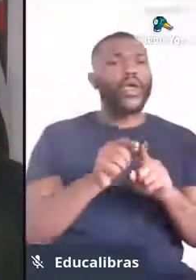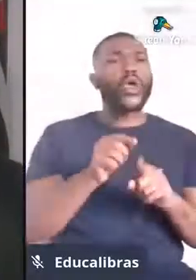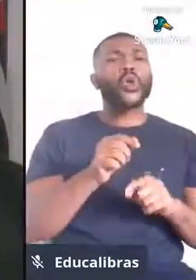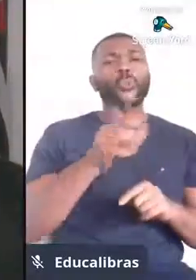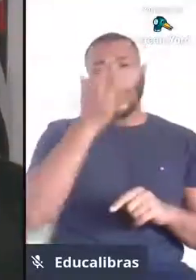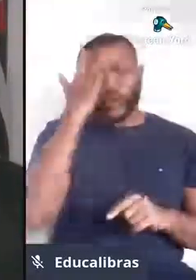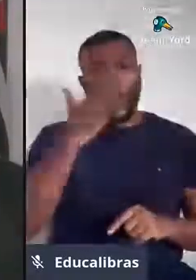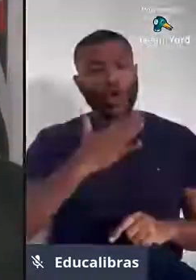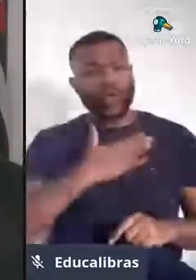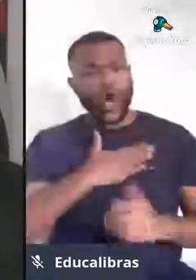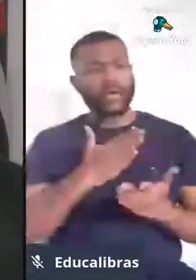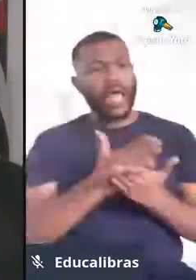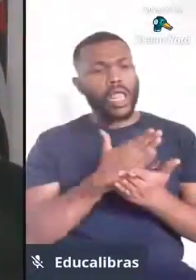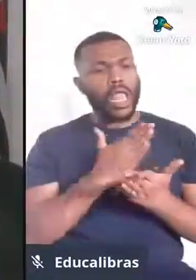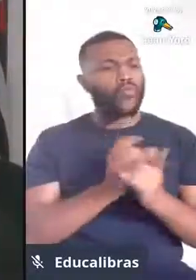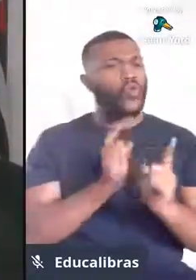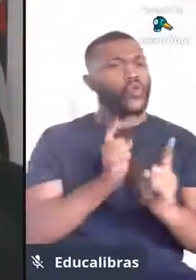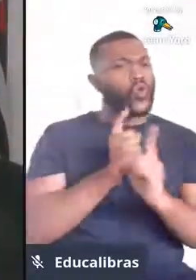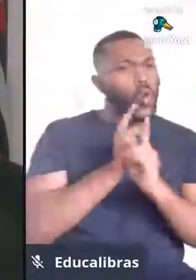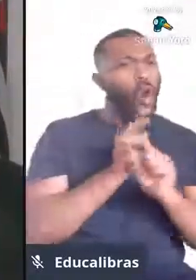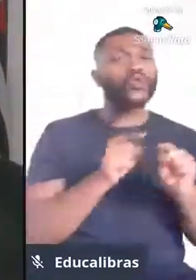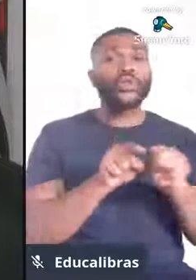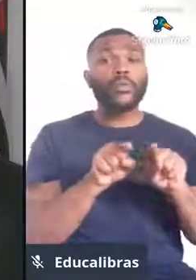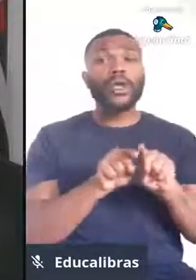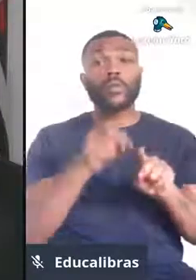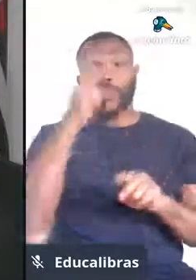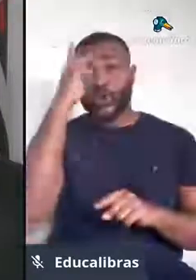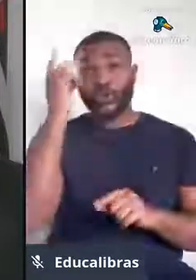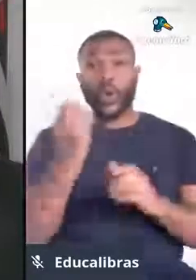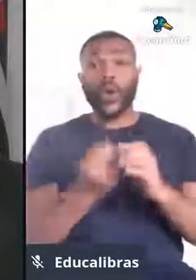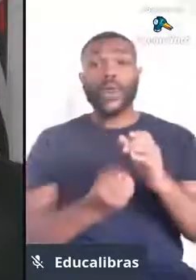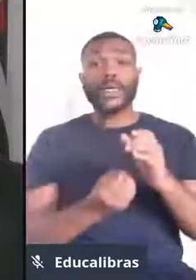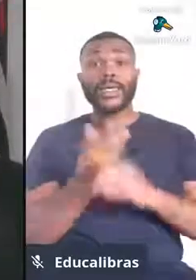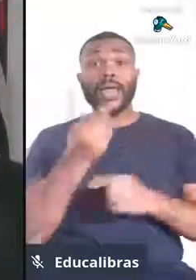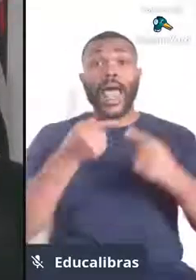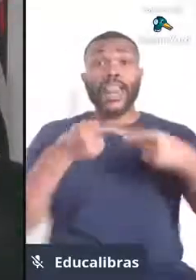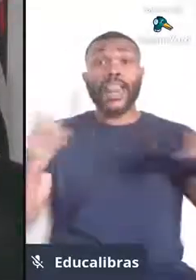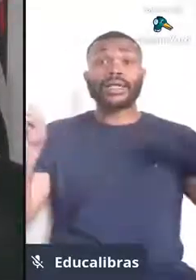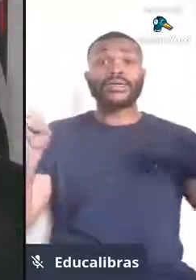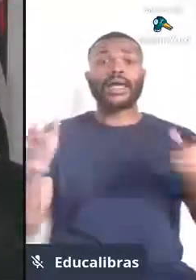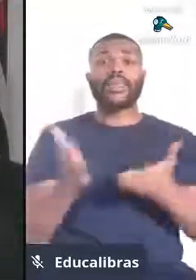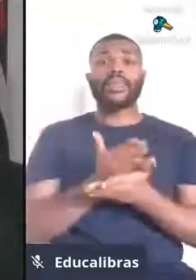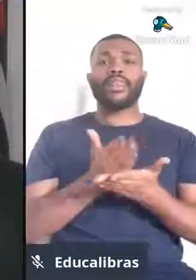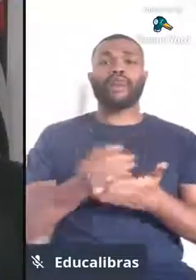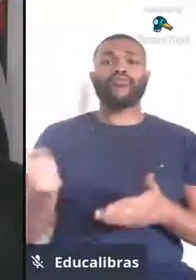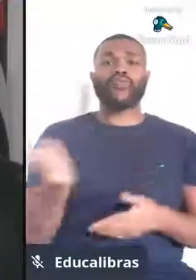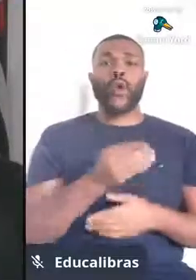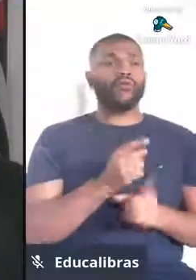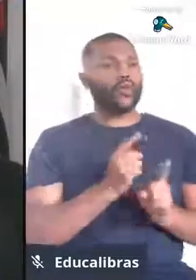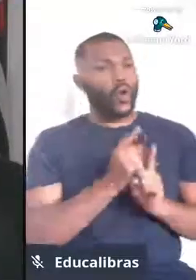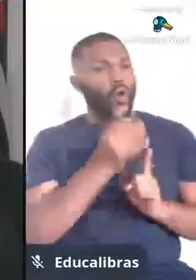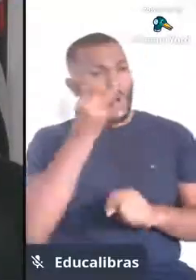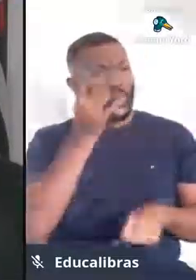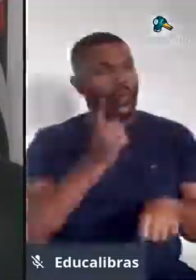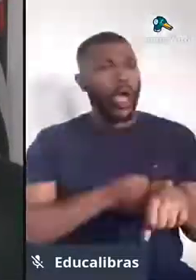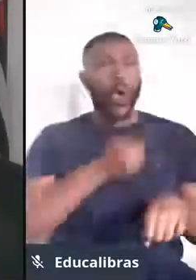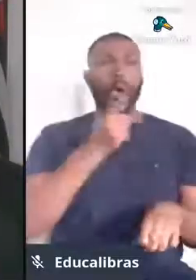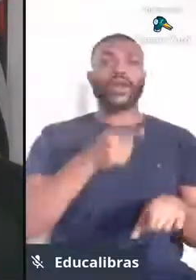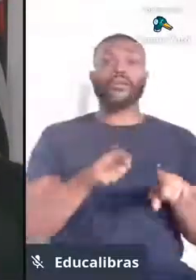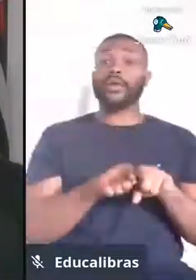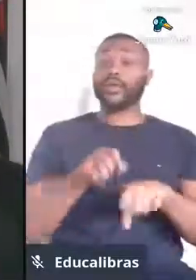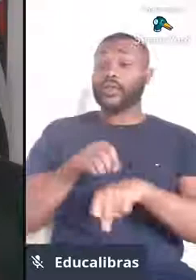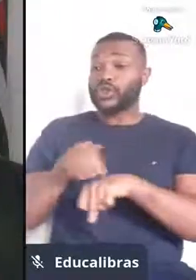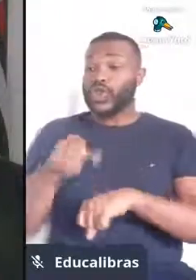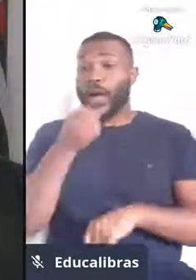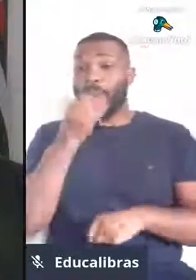que está lançando um livro que eu não sabia, né? Eu fui lá, ele estava lá naquela hora, enfim. Eu consigo dicas numa boa livraria, eu consigo